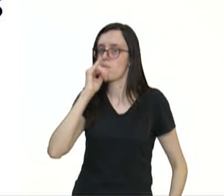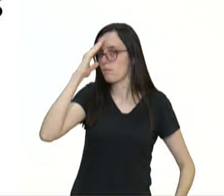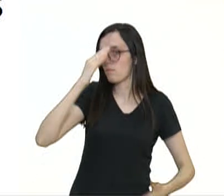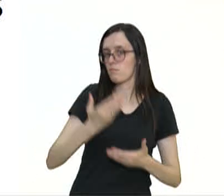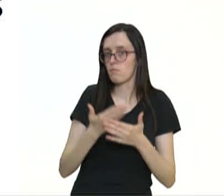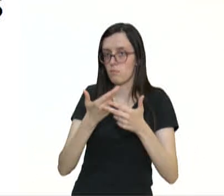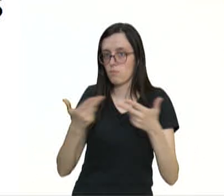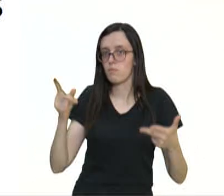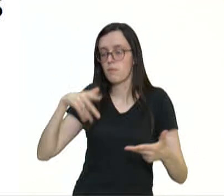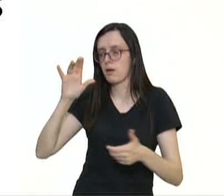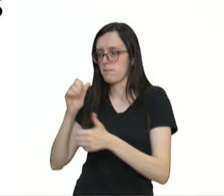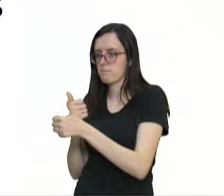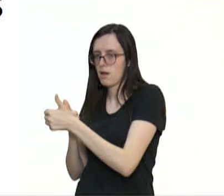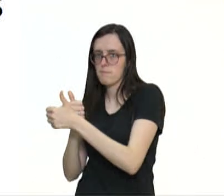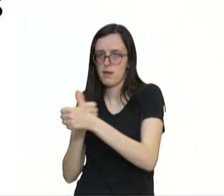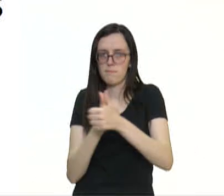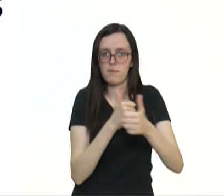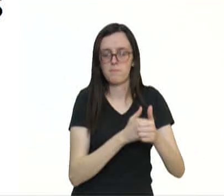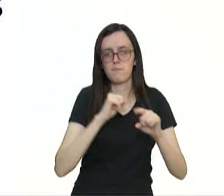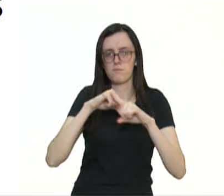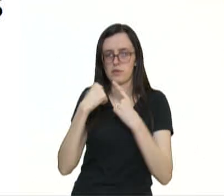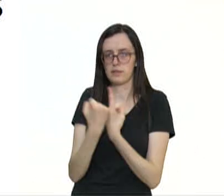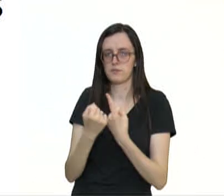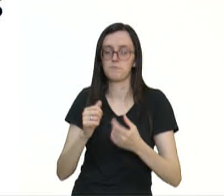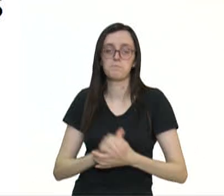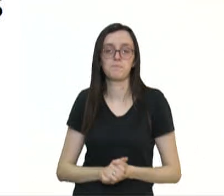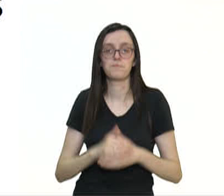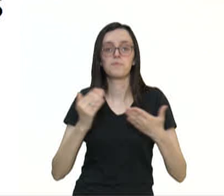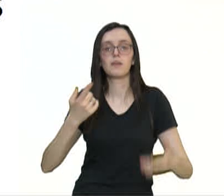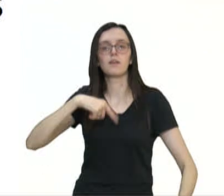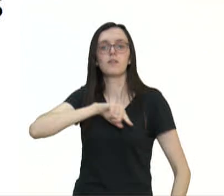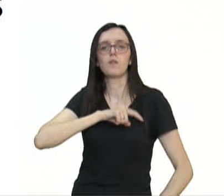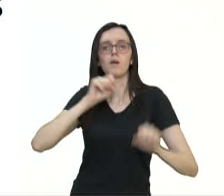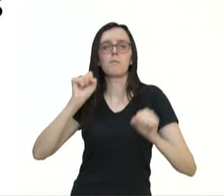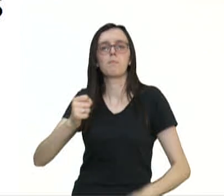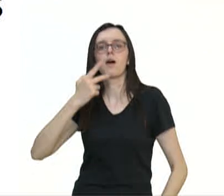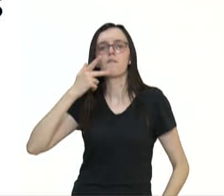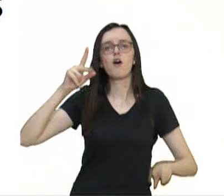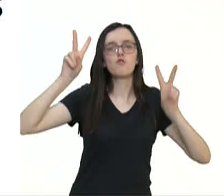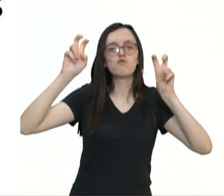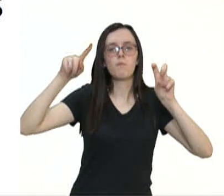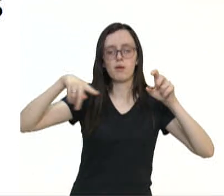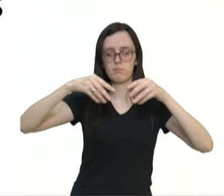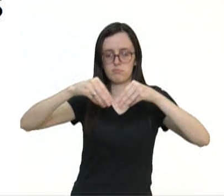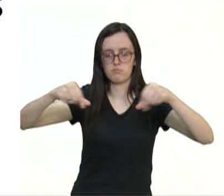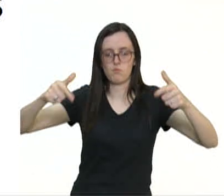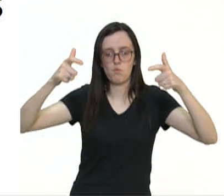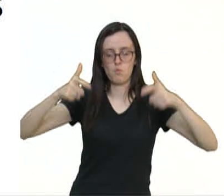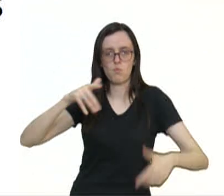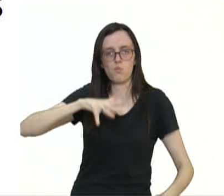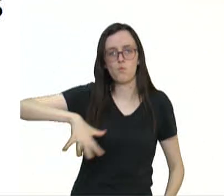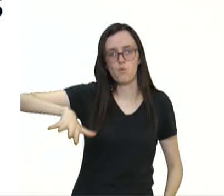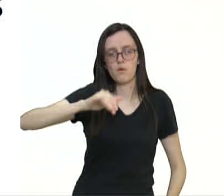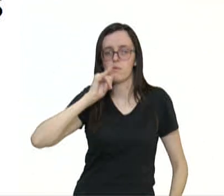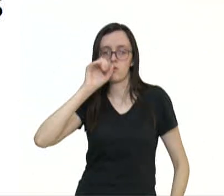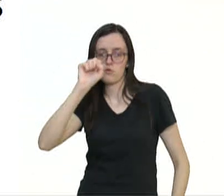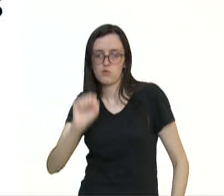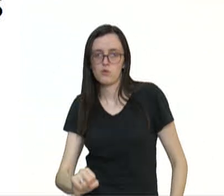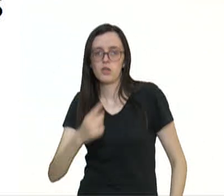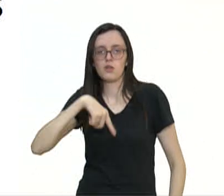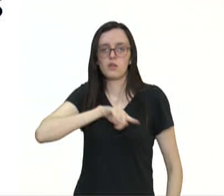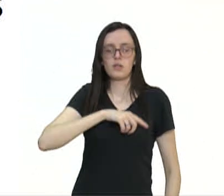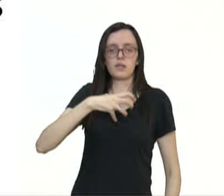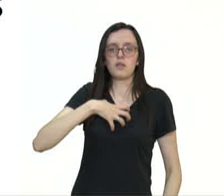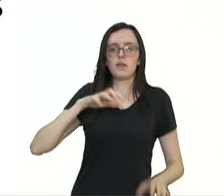que aproximam os indivíduos em certa sociedade. Então, a gente pode estar falando de um território, né? Aqui no sul nós agimos de